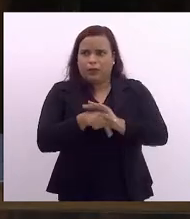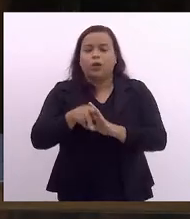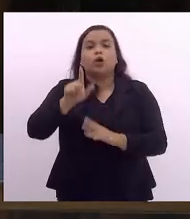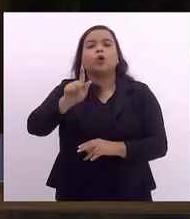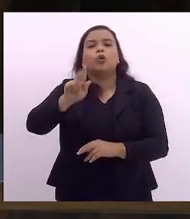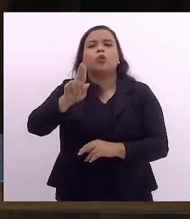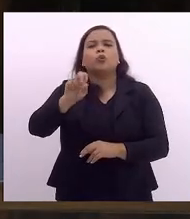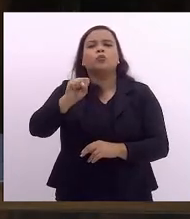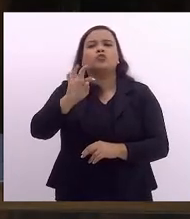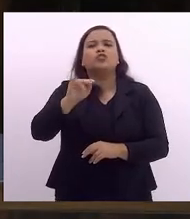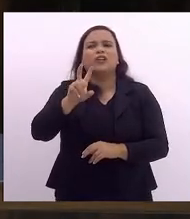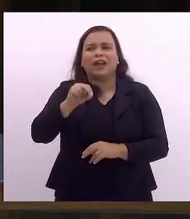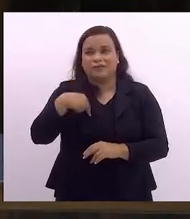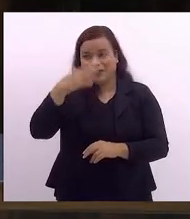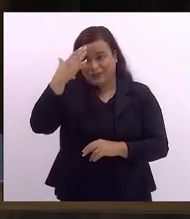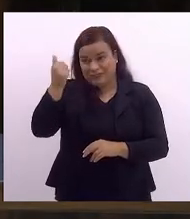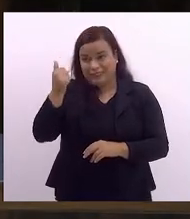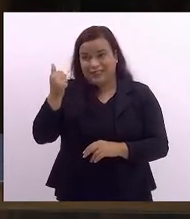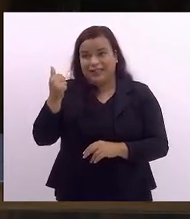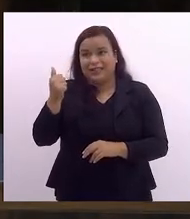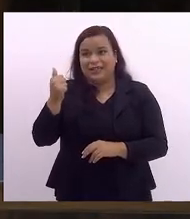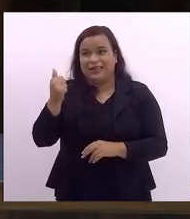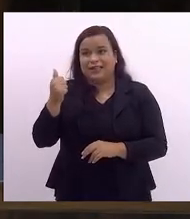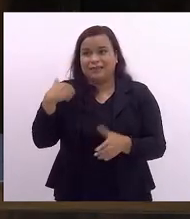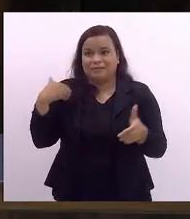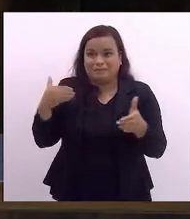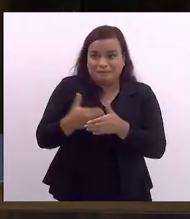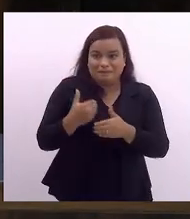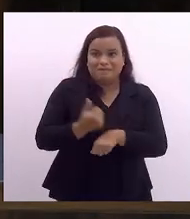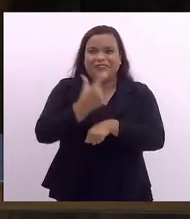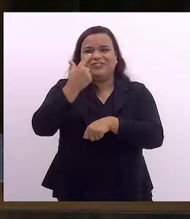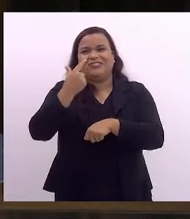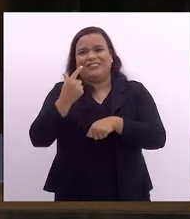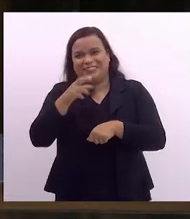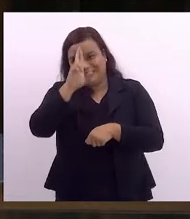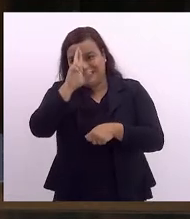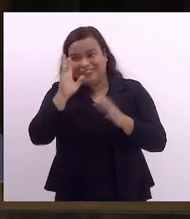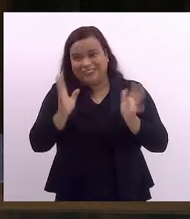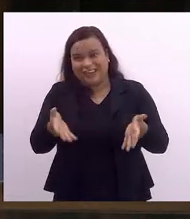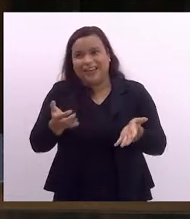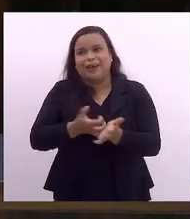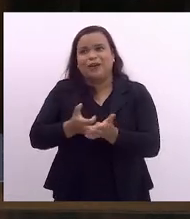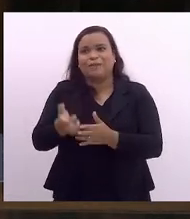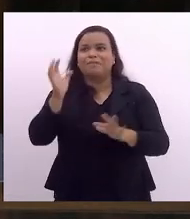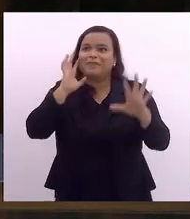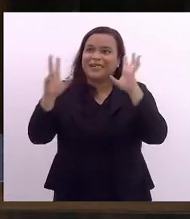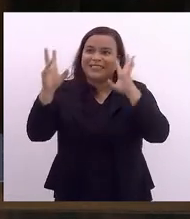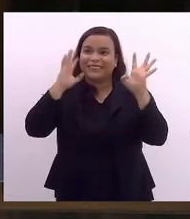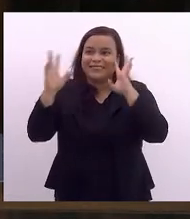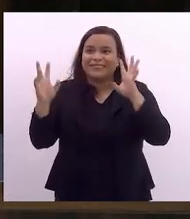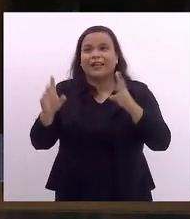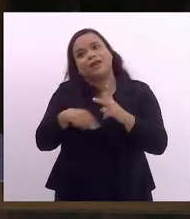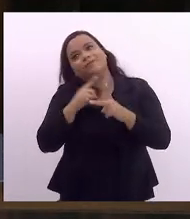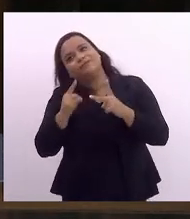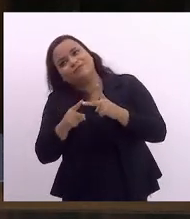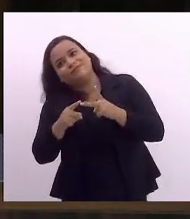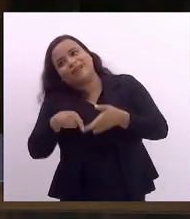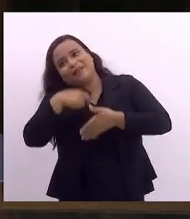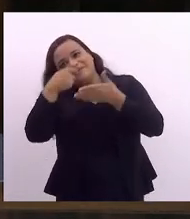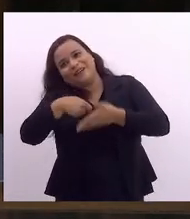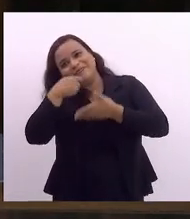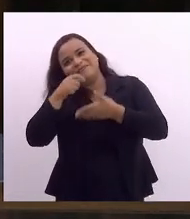Gustavo. Eu sei que está chegando próximo ao meio-dia e a gente já começa a pensar na parte 2, né, da nossa homenagem,